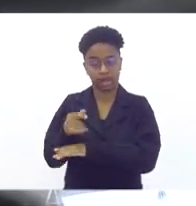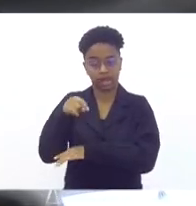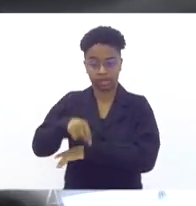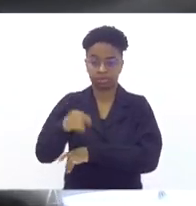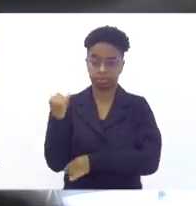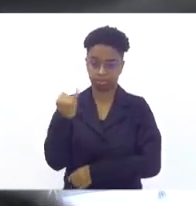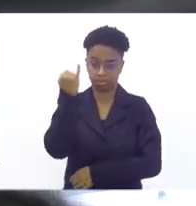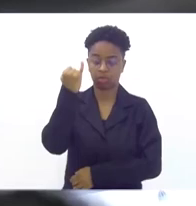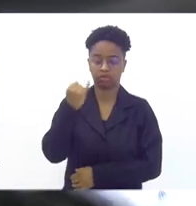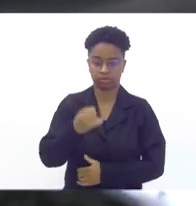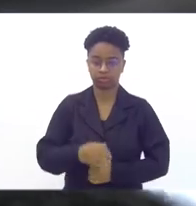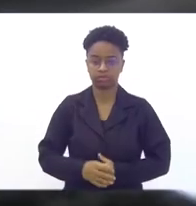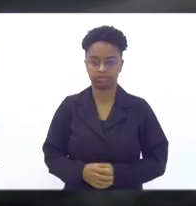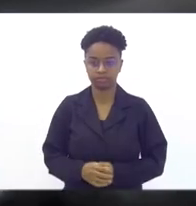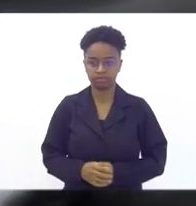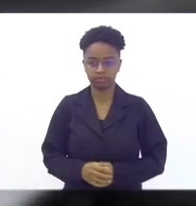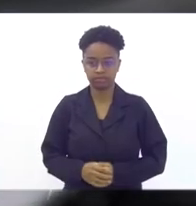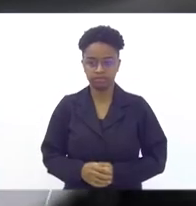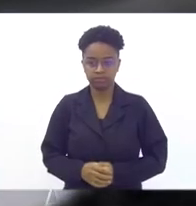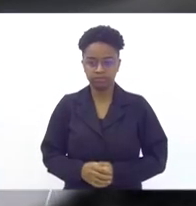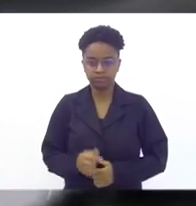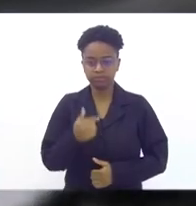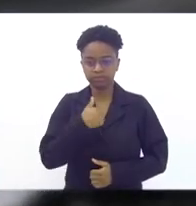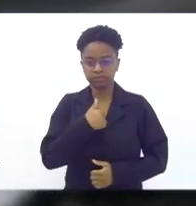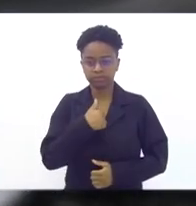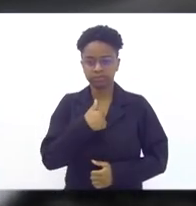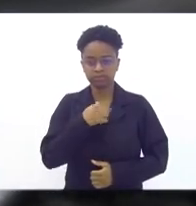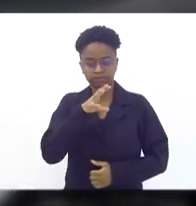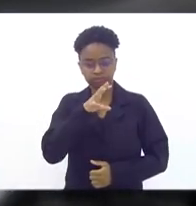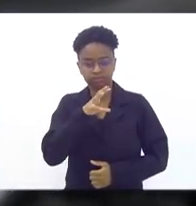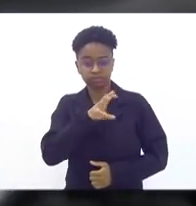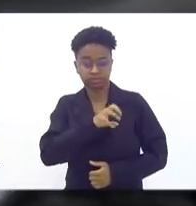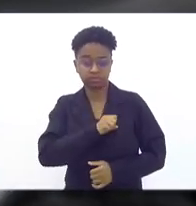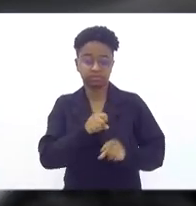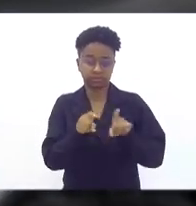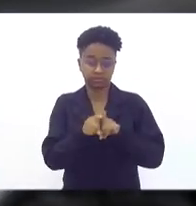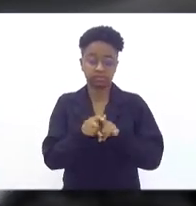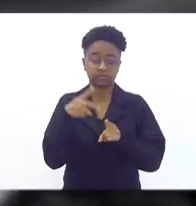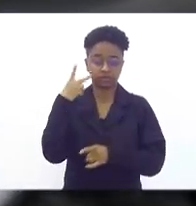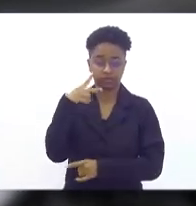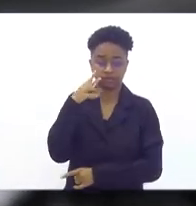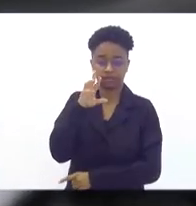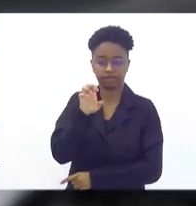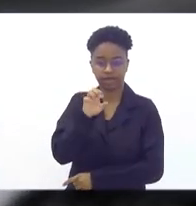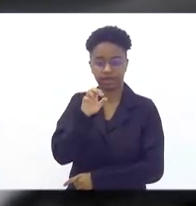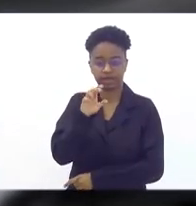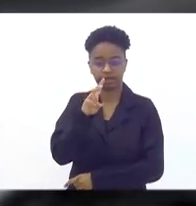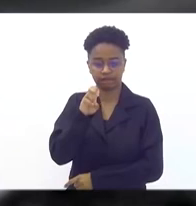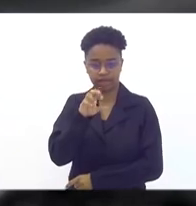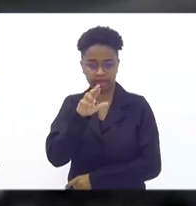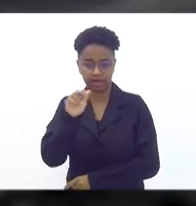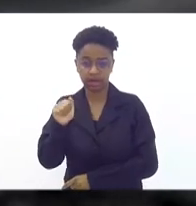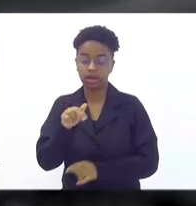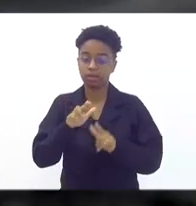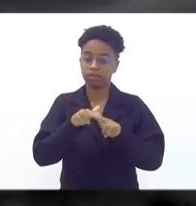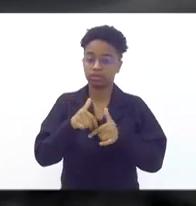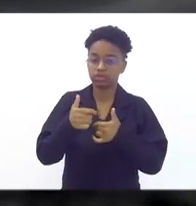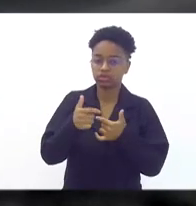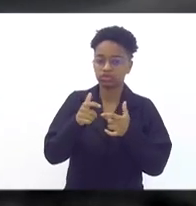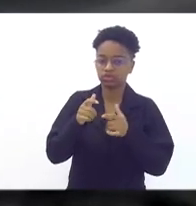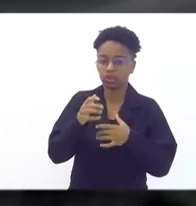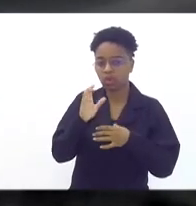essa importante é uma eu sou fã da vereadora Vera Lins é uma das vereadoras como espelho pelo caráter pelo comportamento